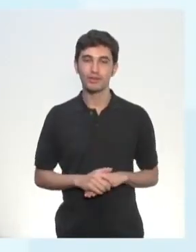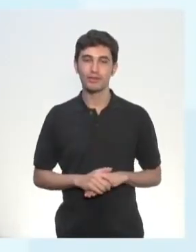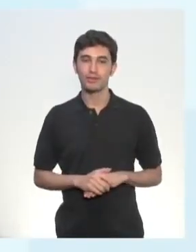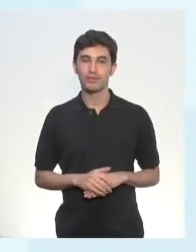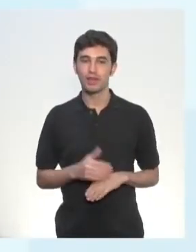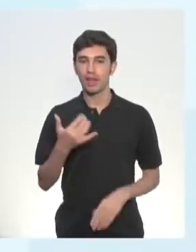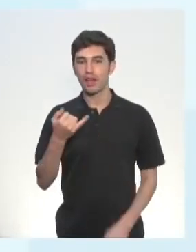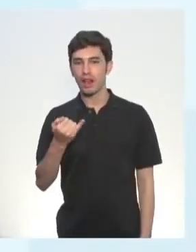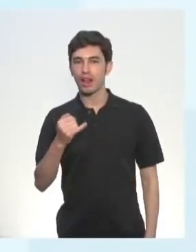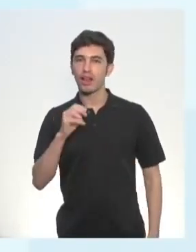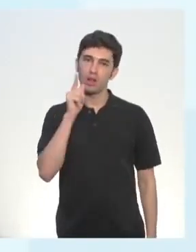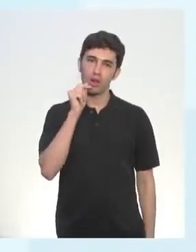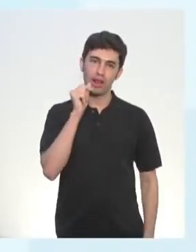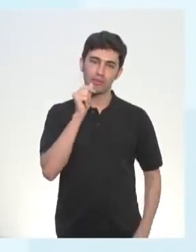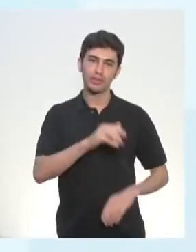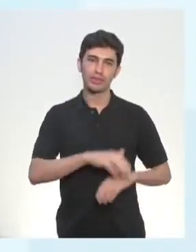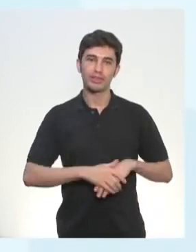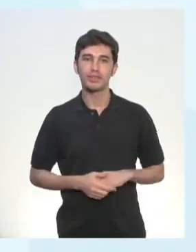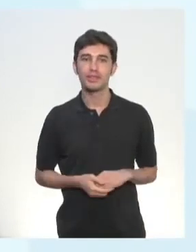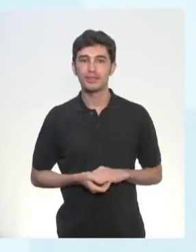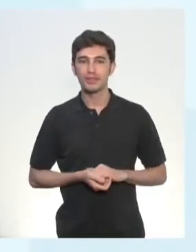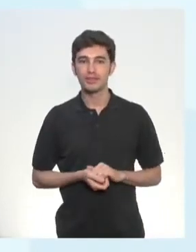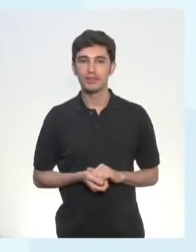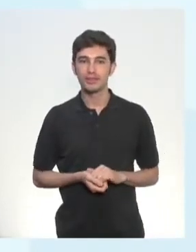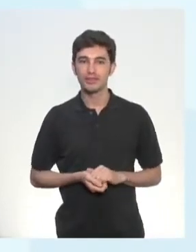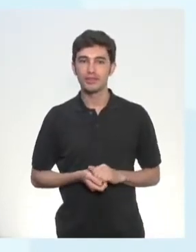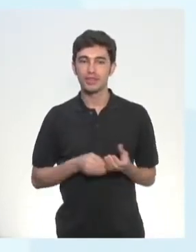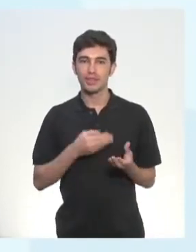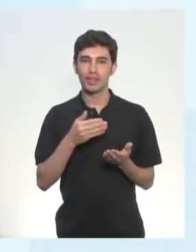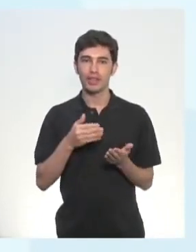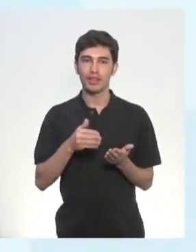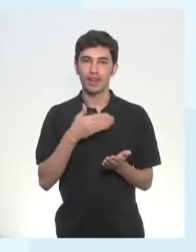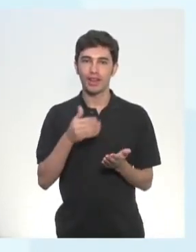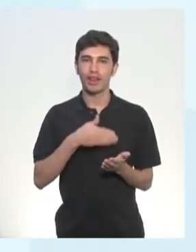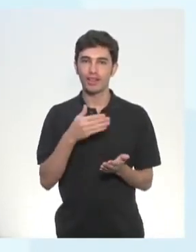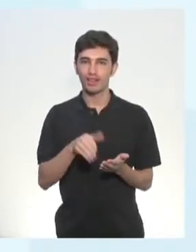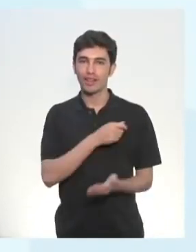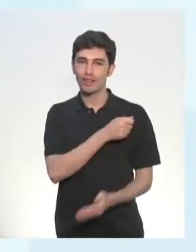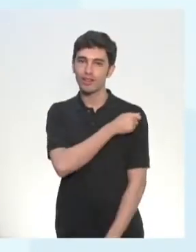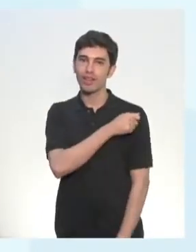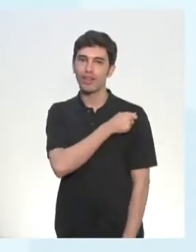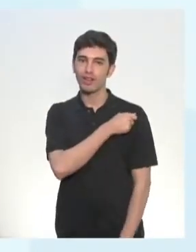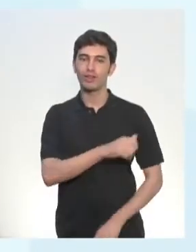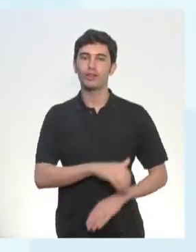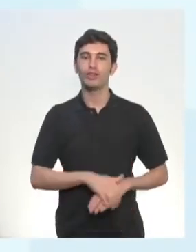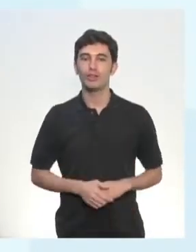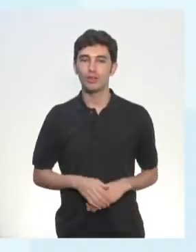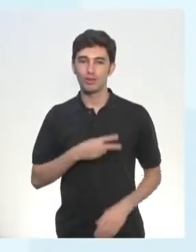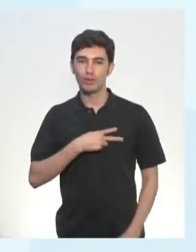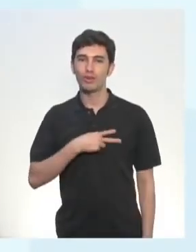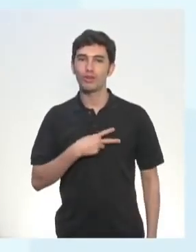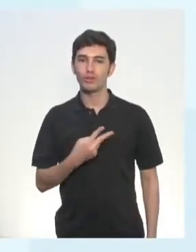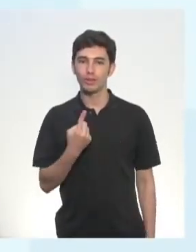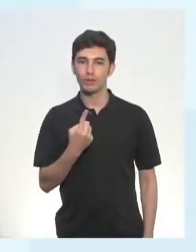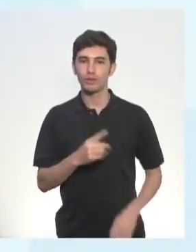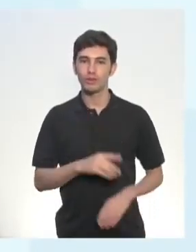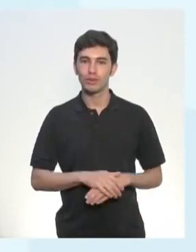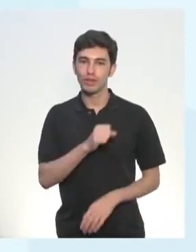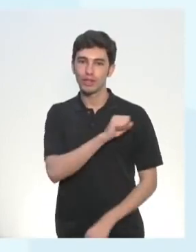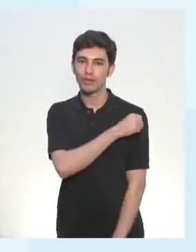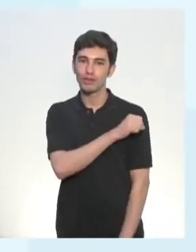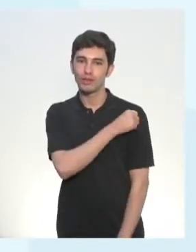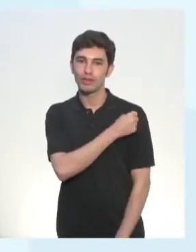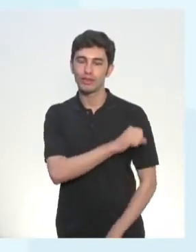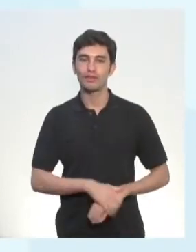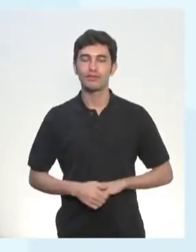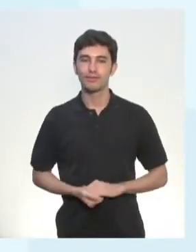caderno, a pen or a pencil, uma caneta ou um lápis. e o caderno do aluno, your booklet. That's it, caderno do aluno do 8º ano. Isso, Volume